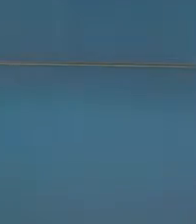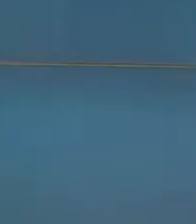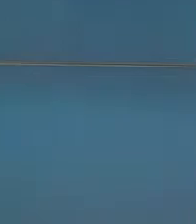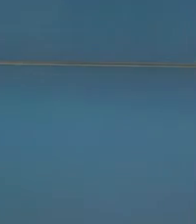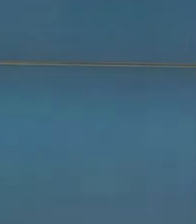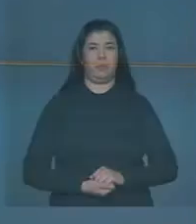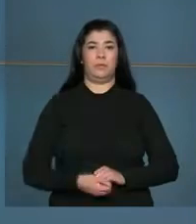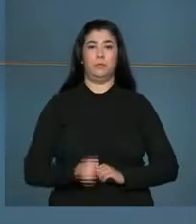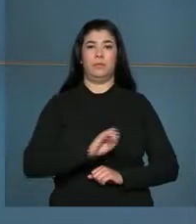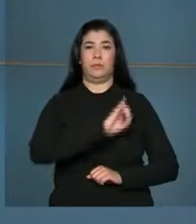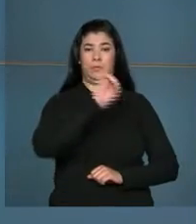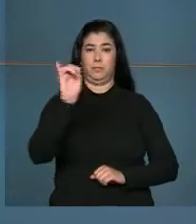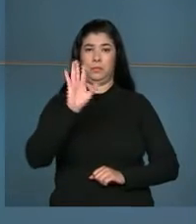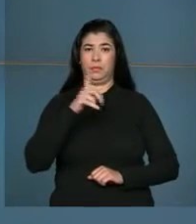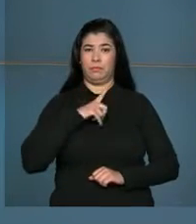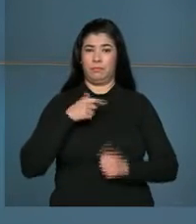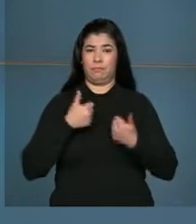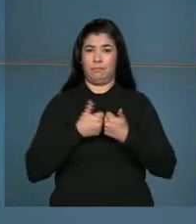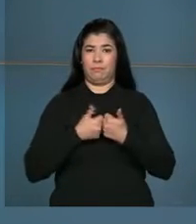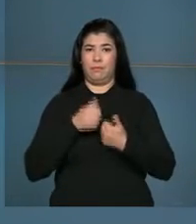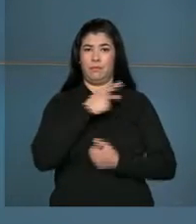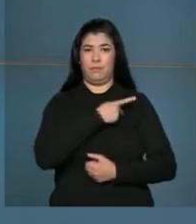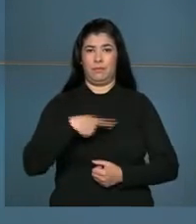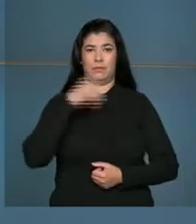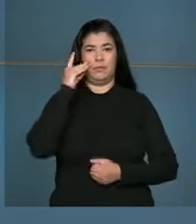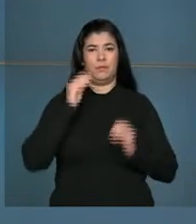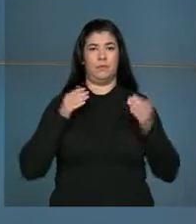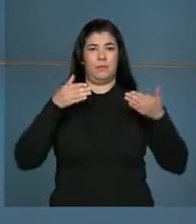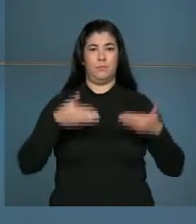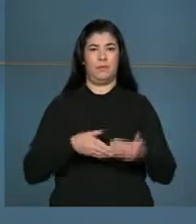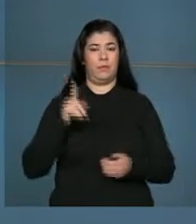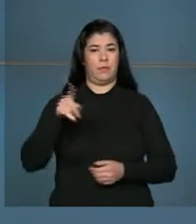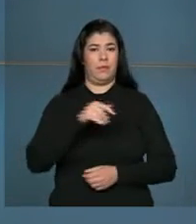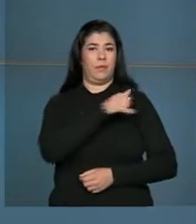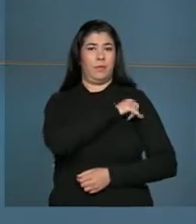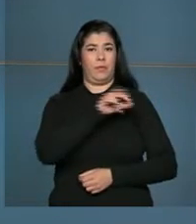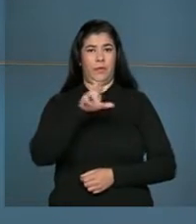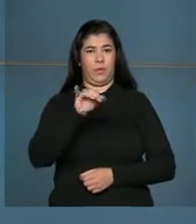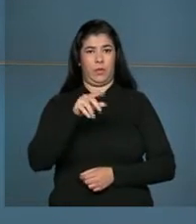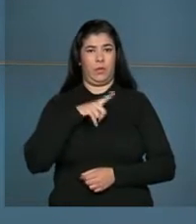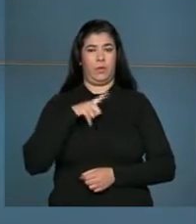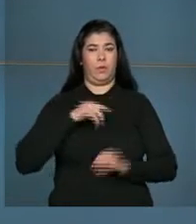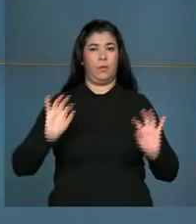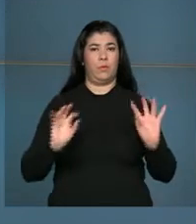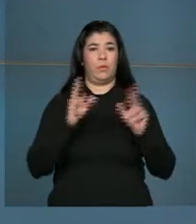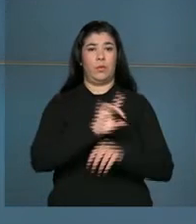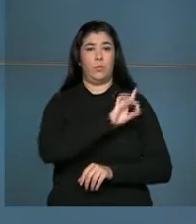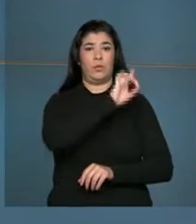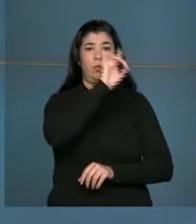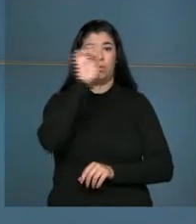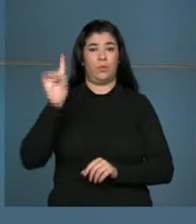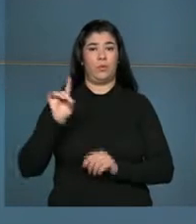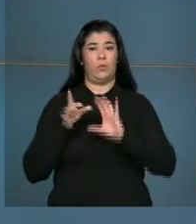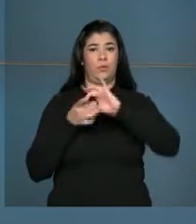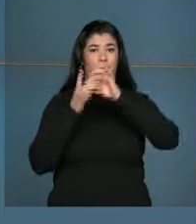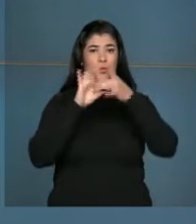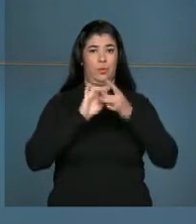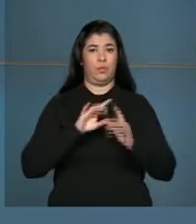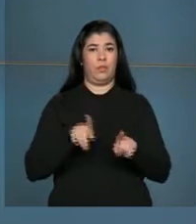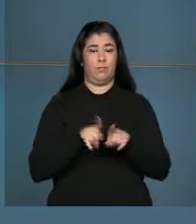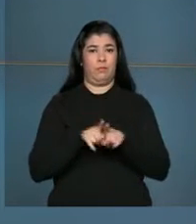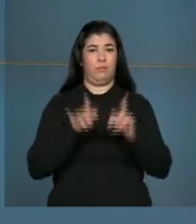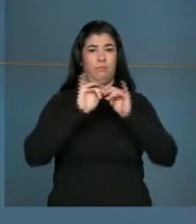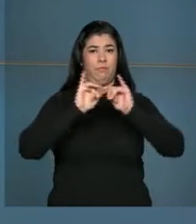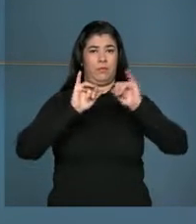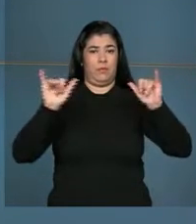lá daqui a pouco à presidenta dilma rousseff participa no rio de janeiro da celebração do dia olímpico também vai ser